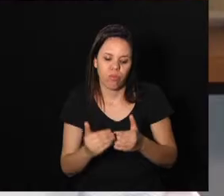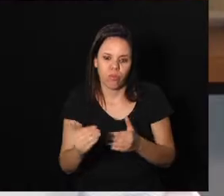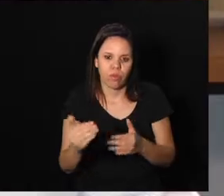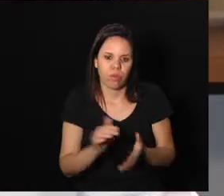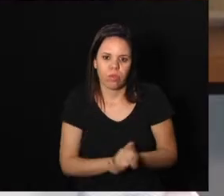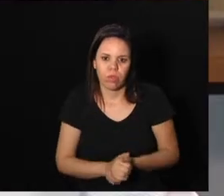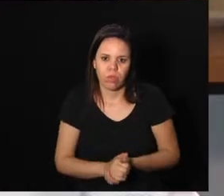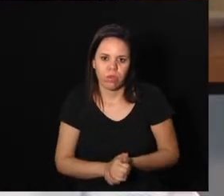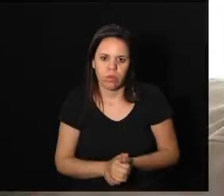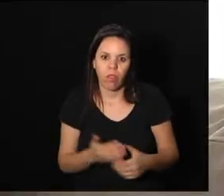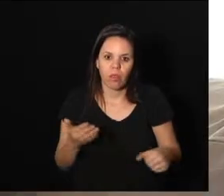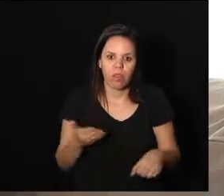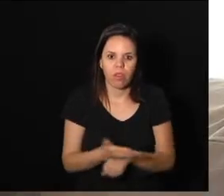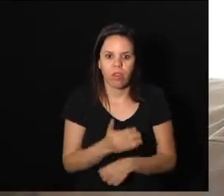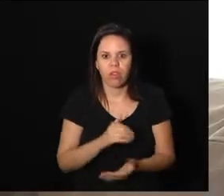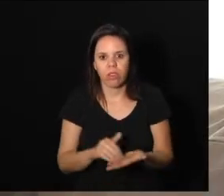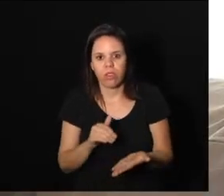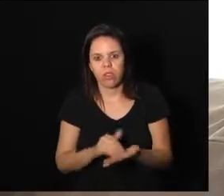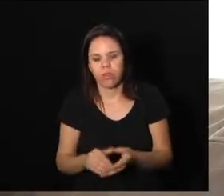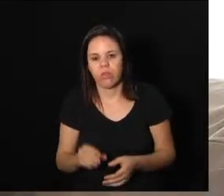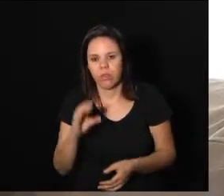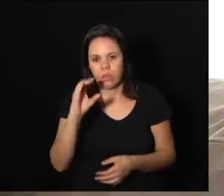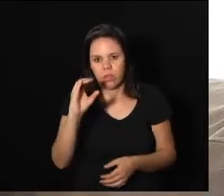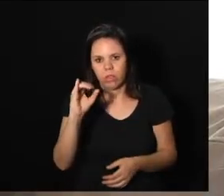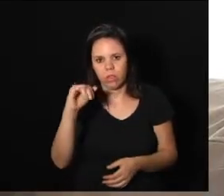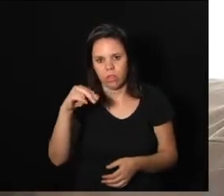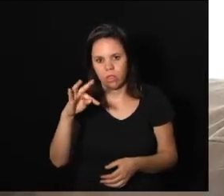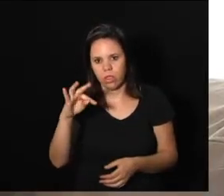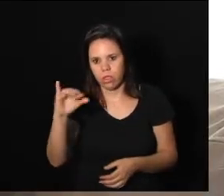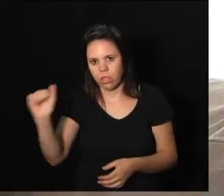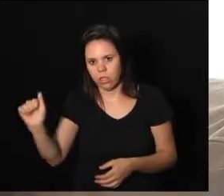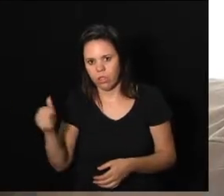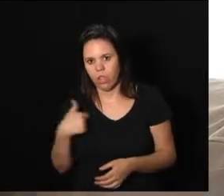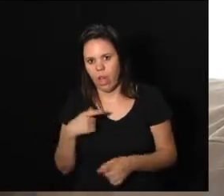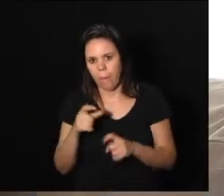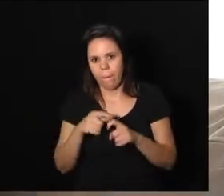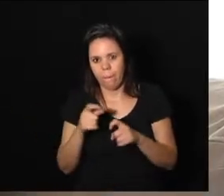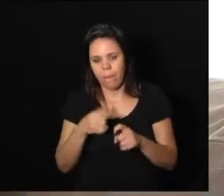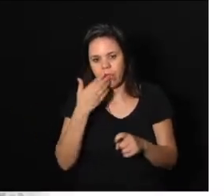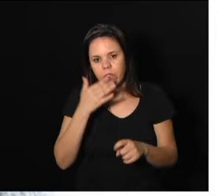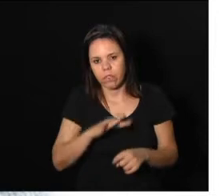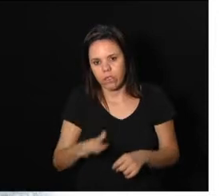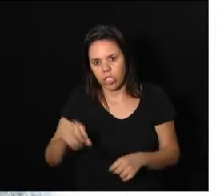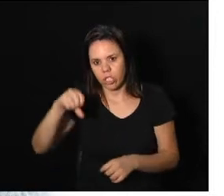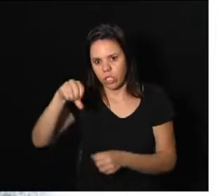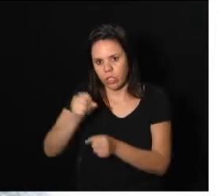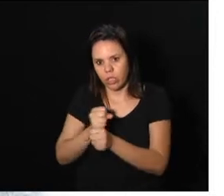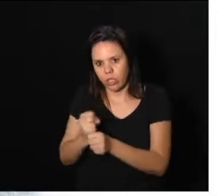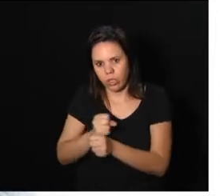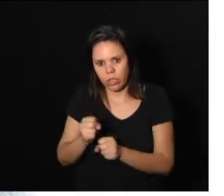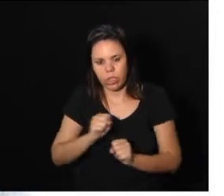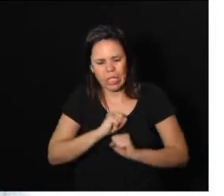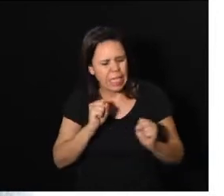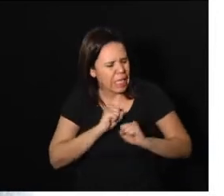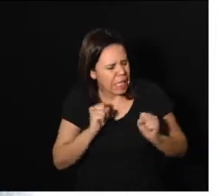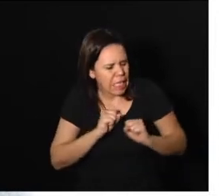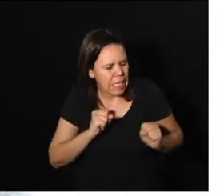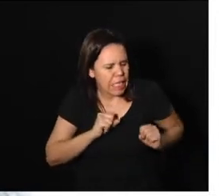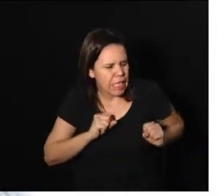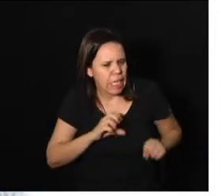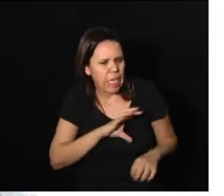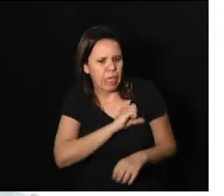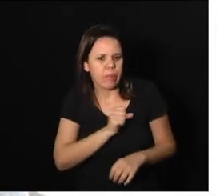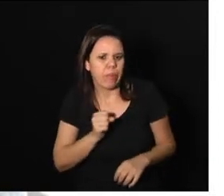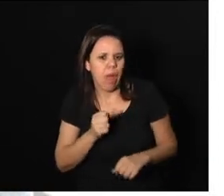eu entrei no escritório. A Cíntia é médica pediatra há 9 anos. Ela ama tanto a profissão